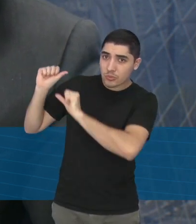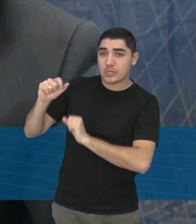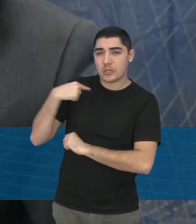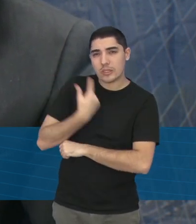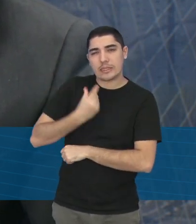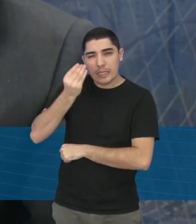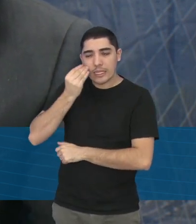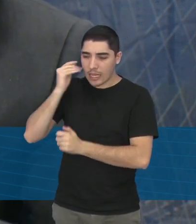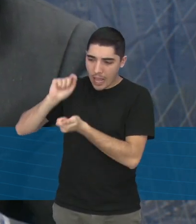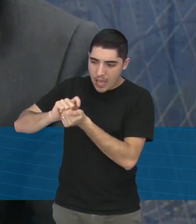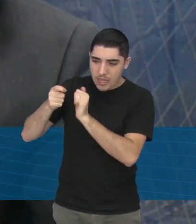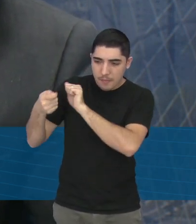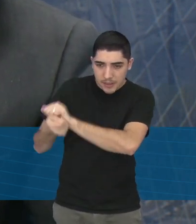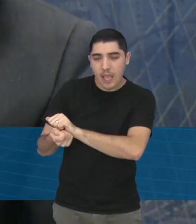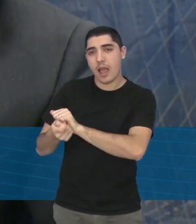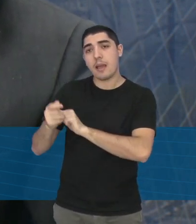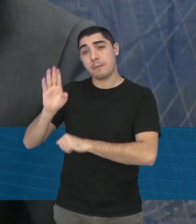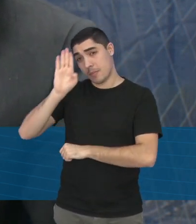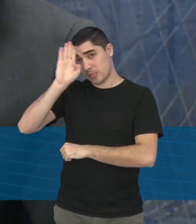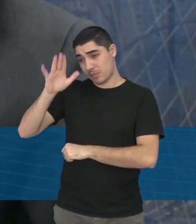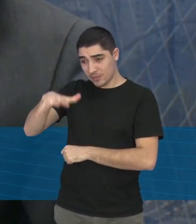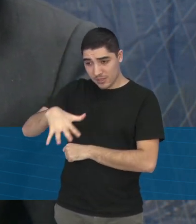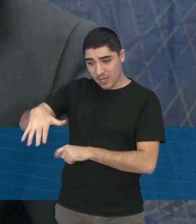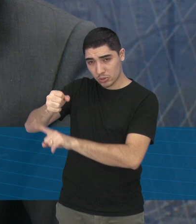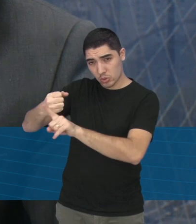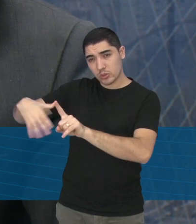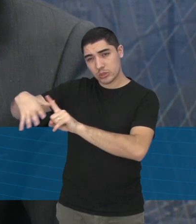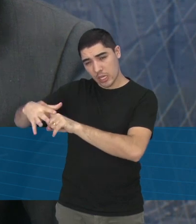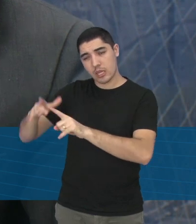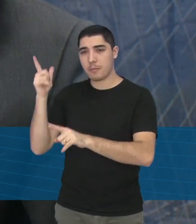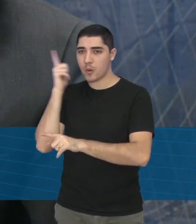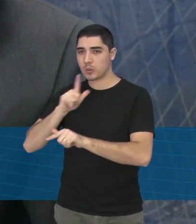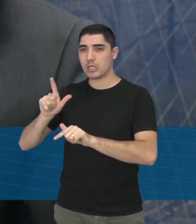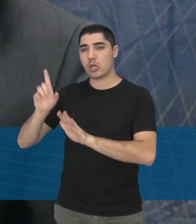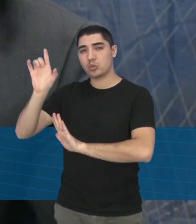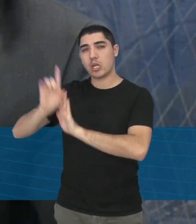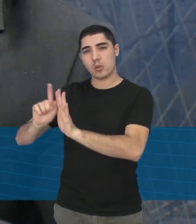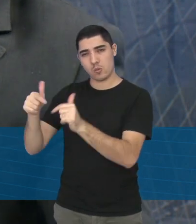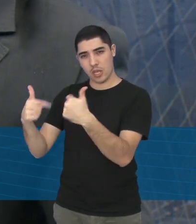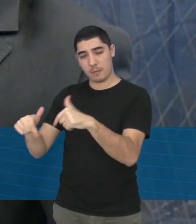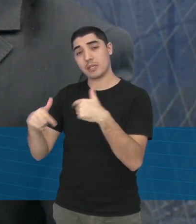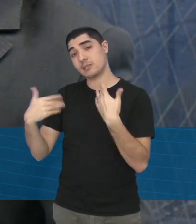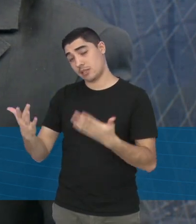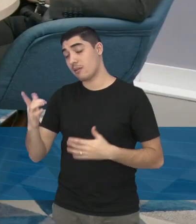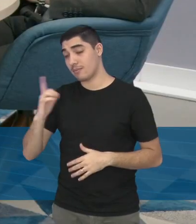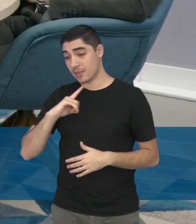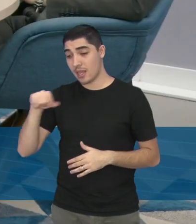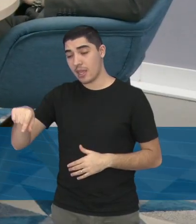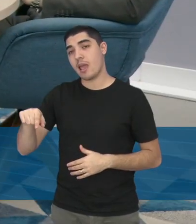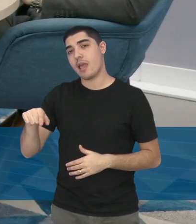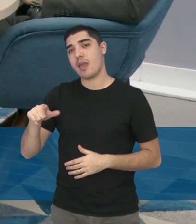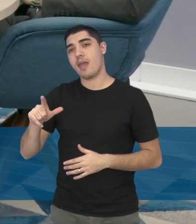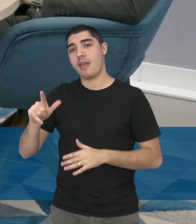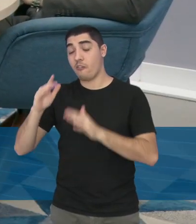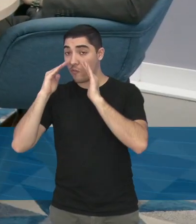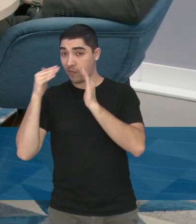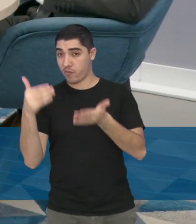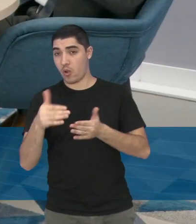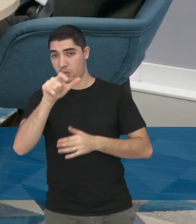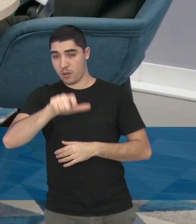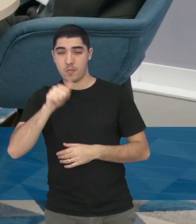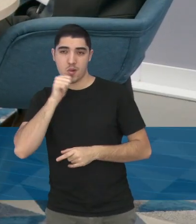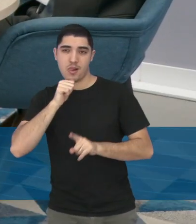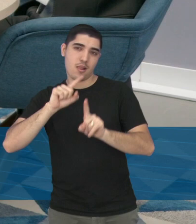de adequação, inclusive social, da legislação trabalhista, são o universo das garantias referente à grávida.